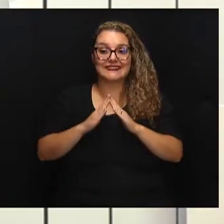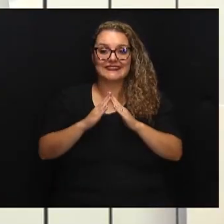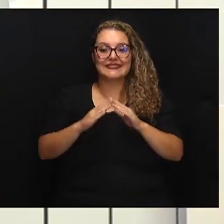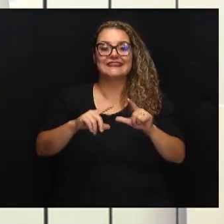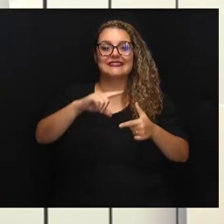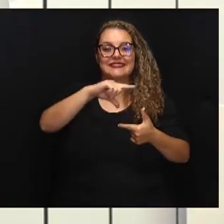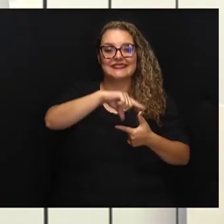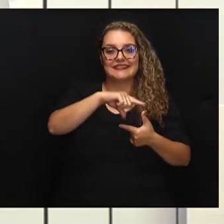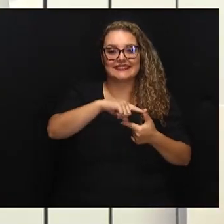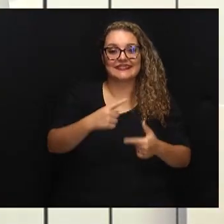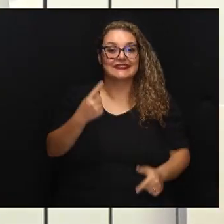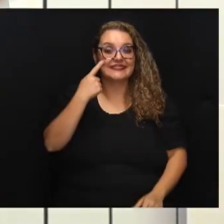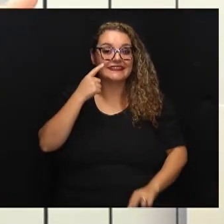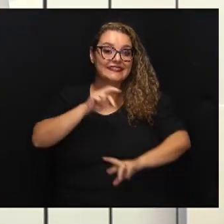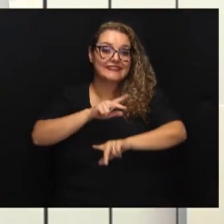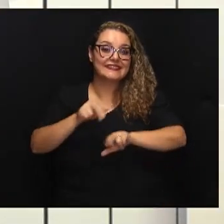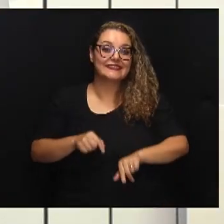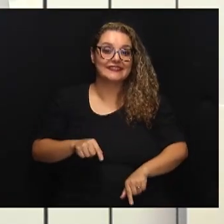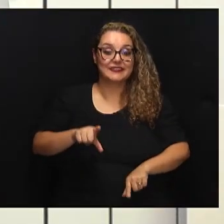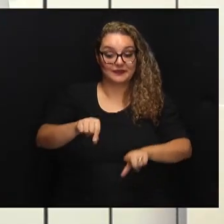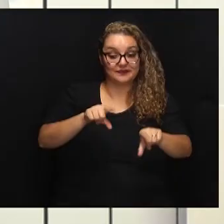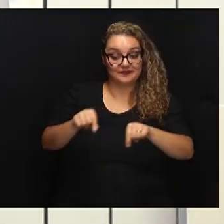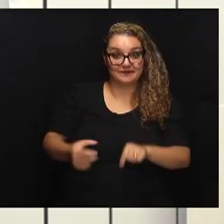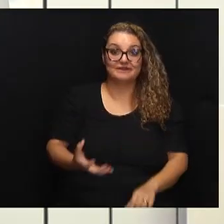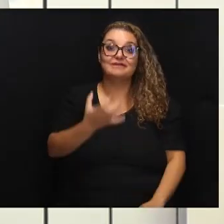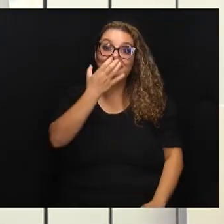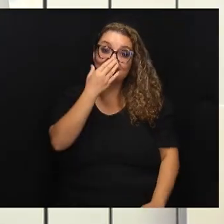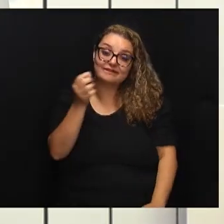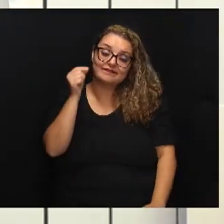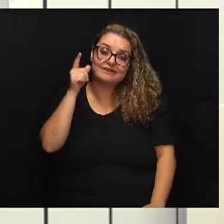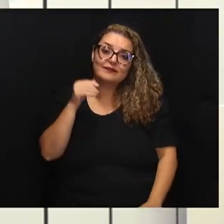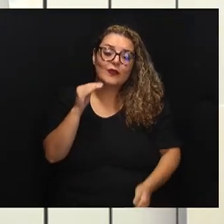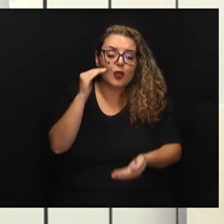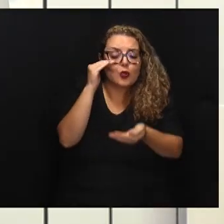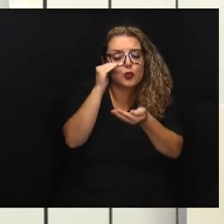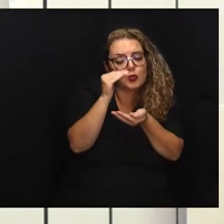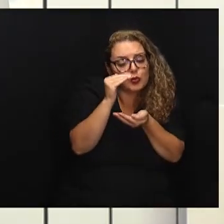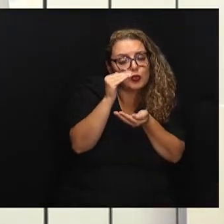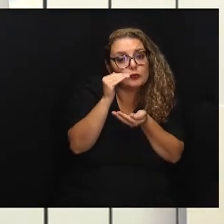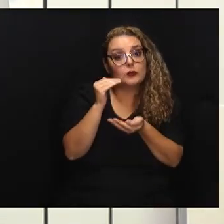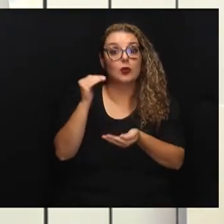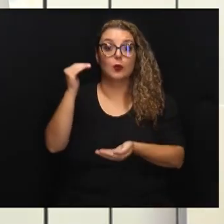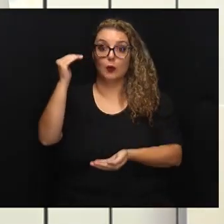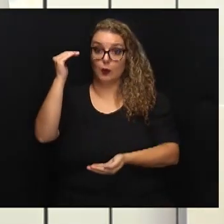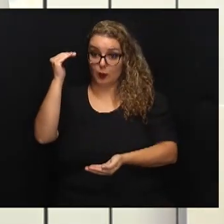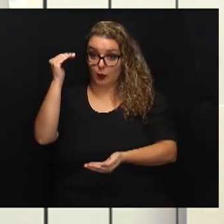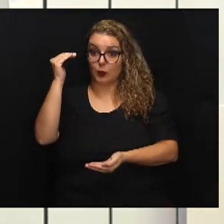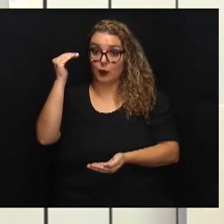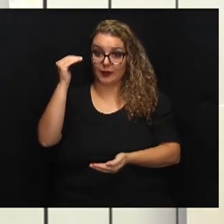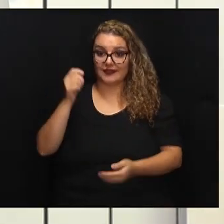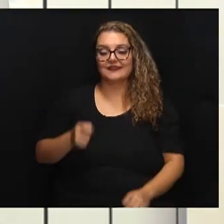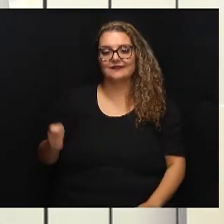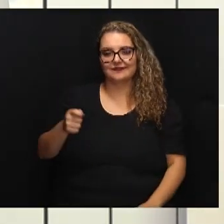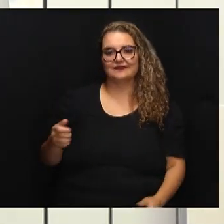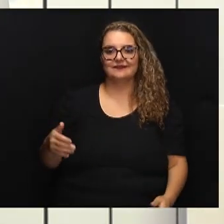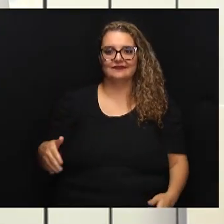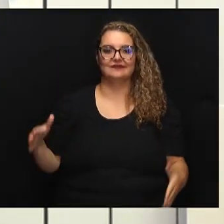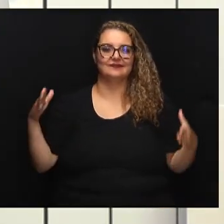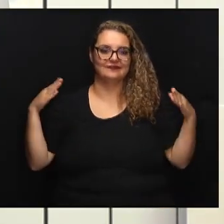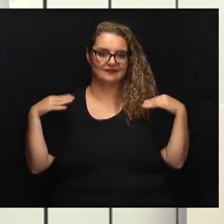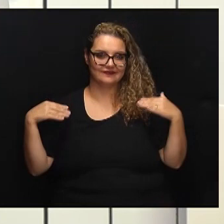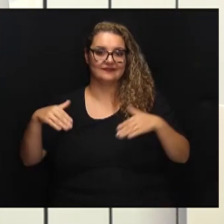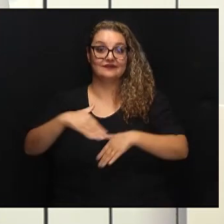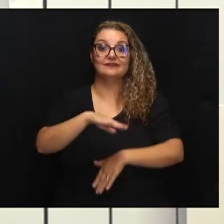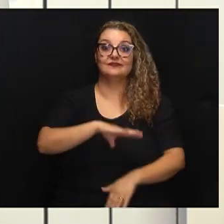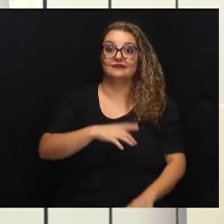confere várias opções de cães e gatinhos, filhotes, adultos da Associação Anjos de Ruas de